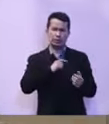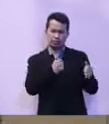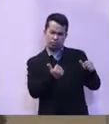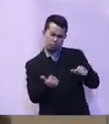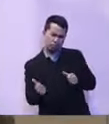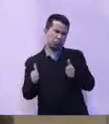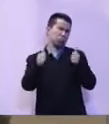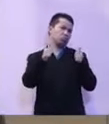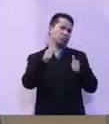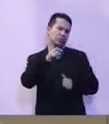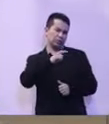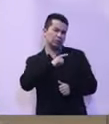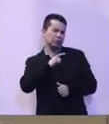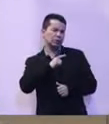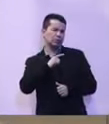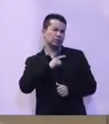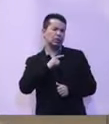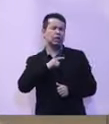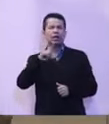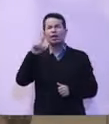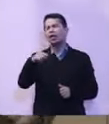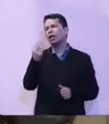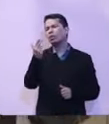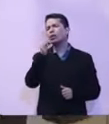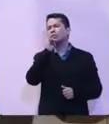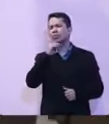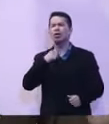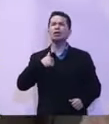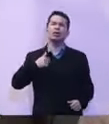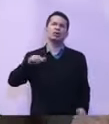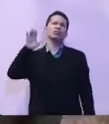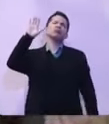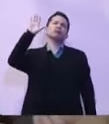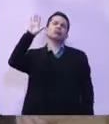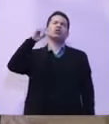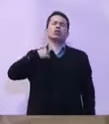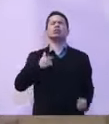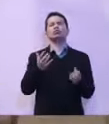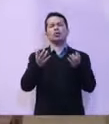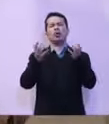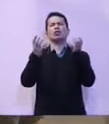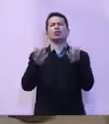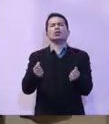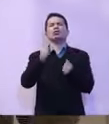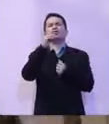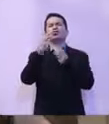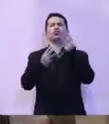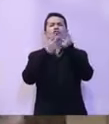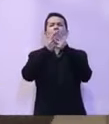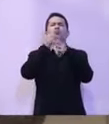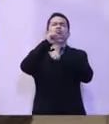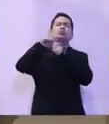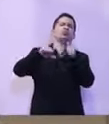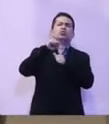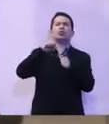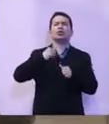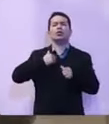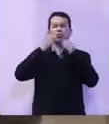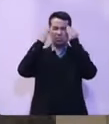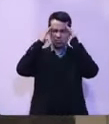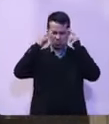batismo de prosélito, onde alguém dizia assim, olha, eu quero me converter ao judaísmo e eu entendo que eu